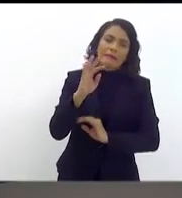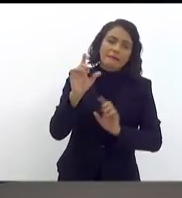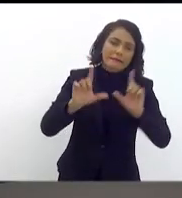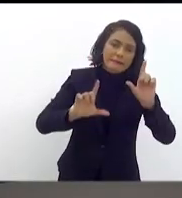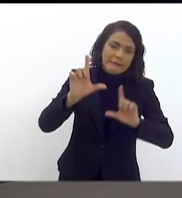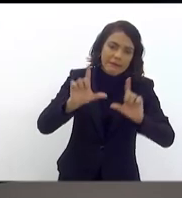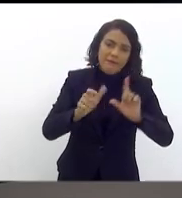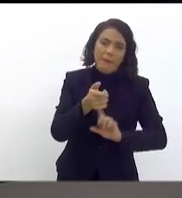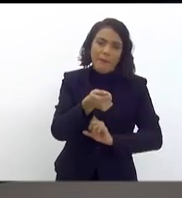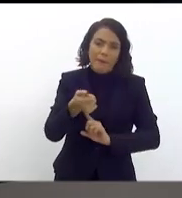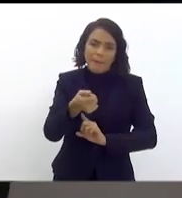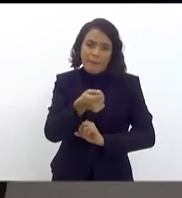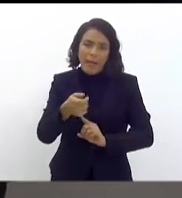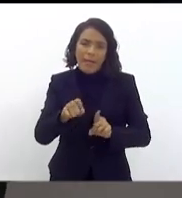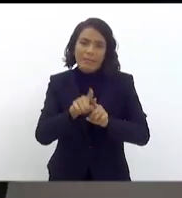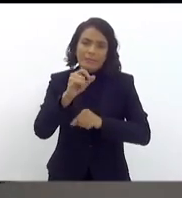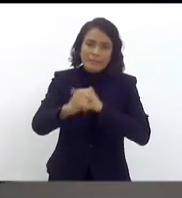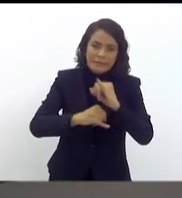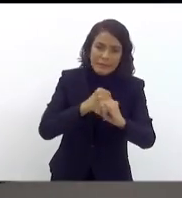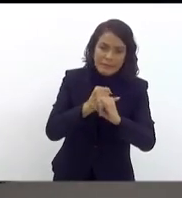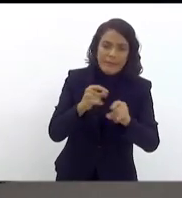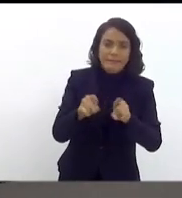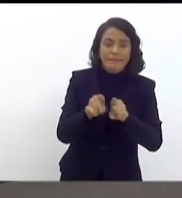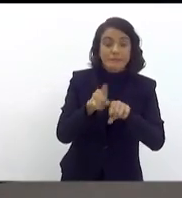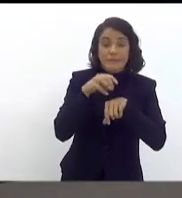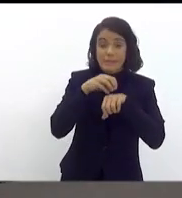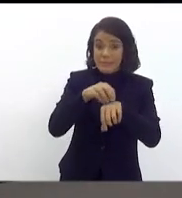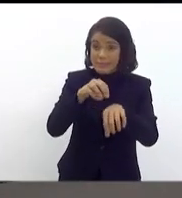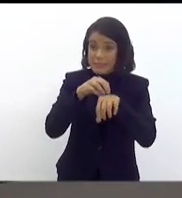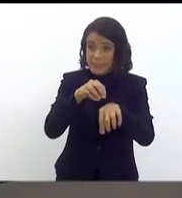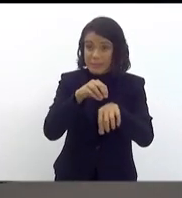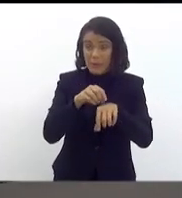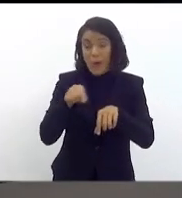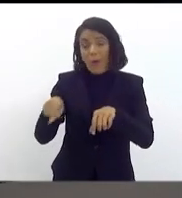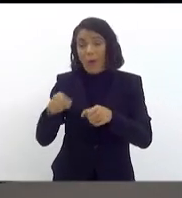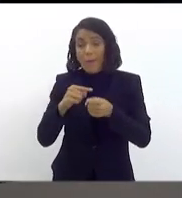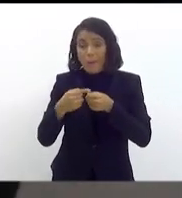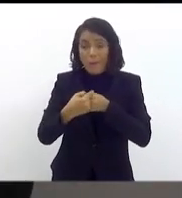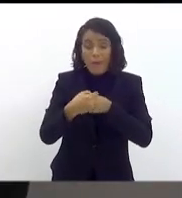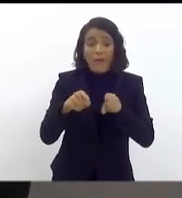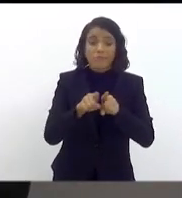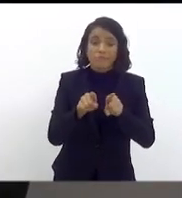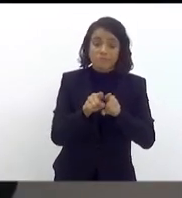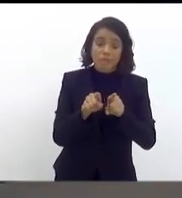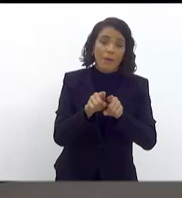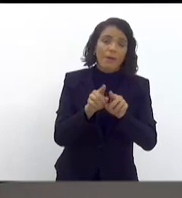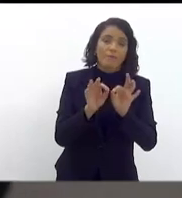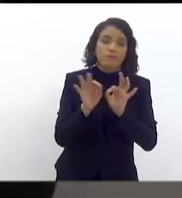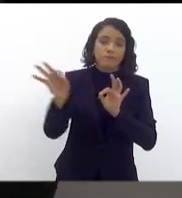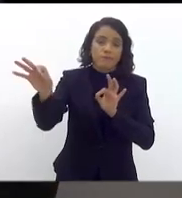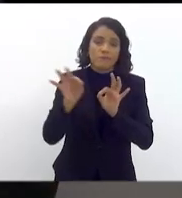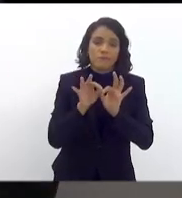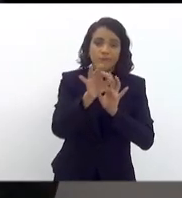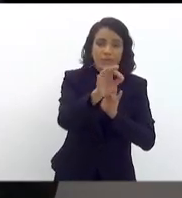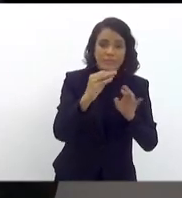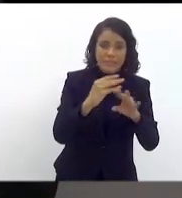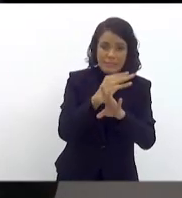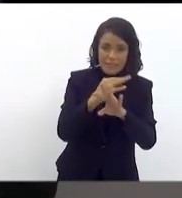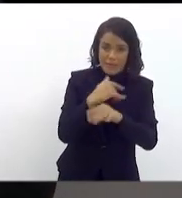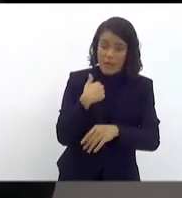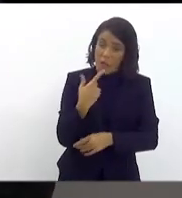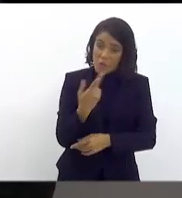ligação telefônica, o pacote de dados, e o serviço de transporte interestadual e intermunicipal. São os serviços que estão, que é como o nome do imposto diz,